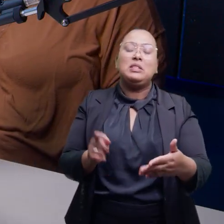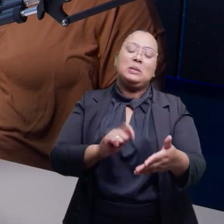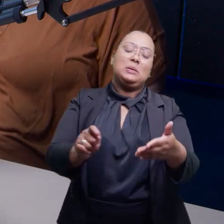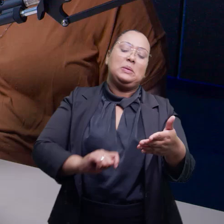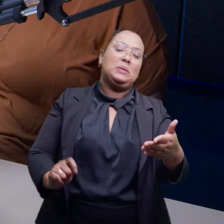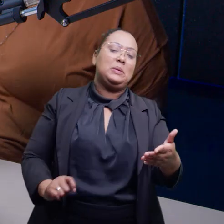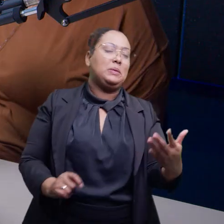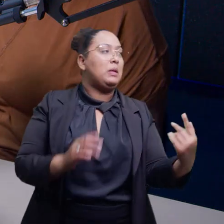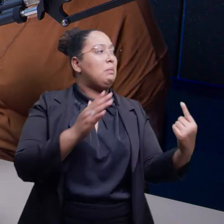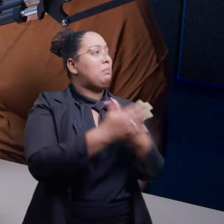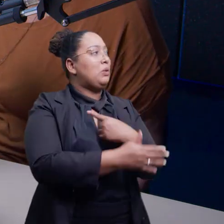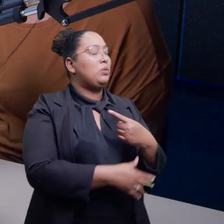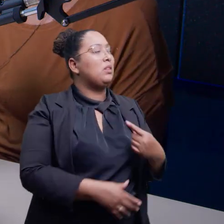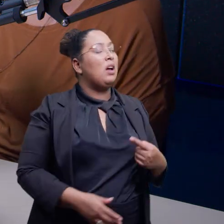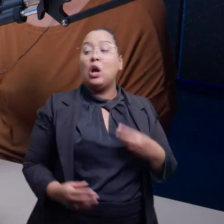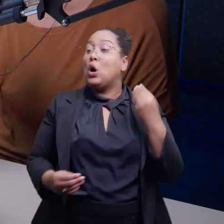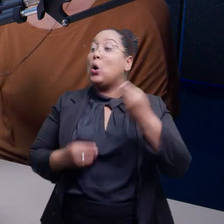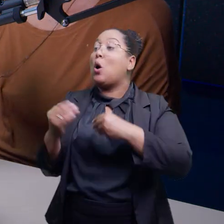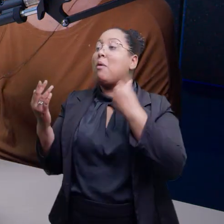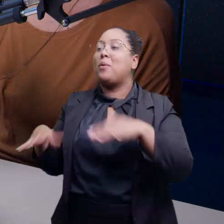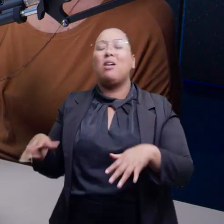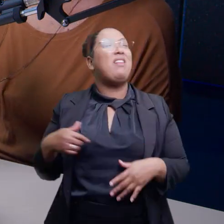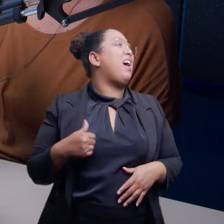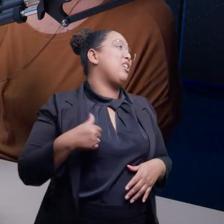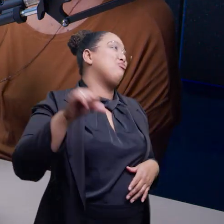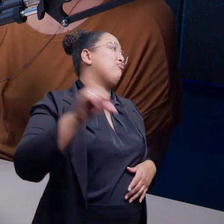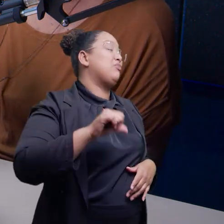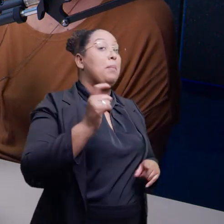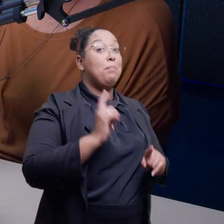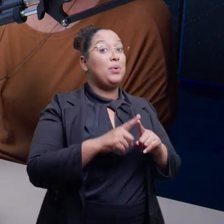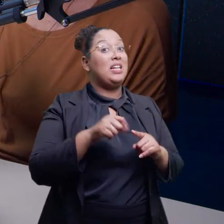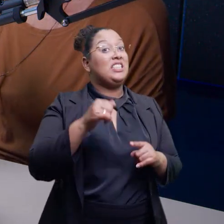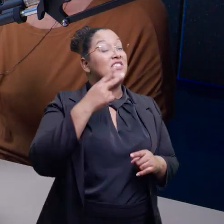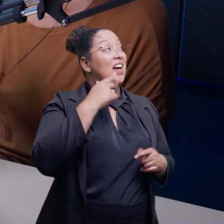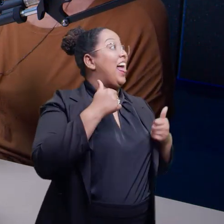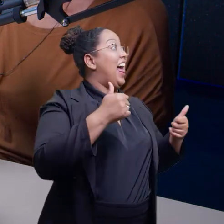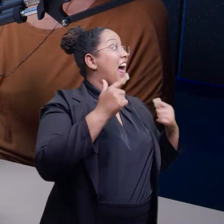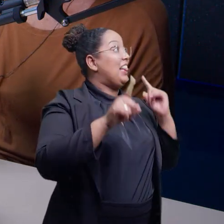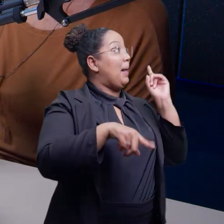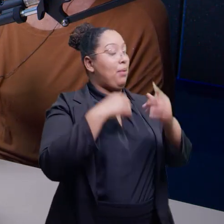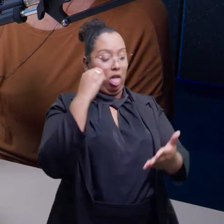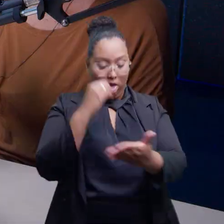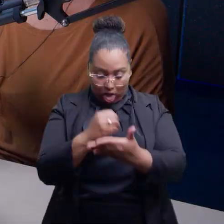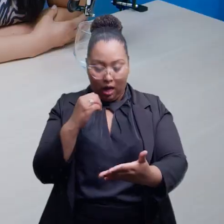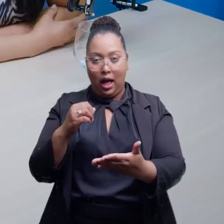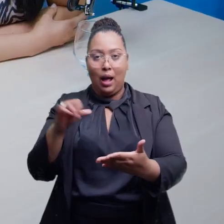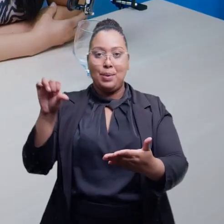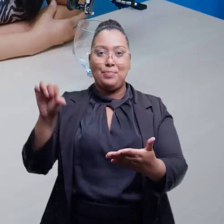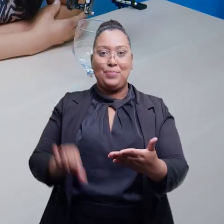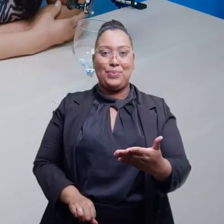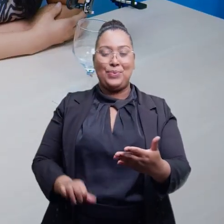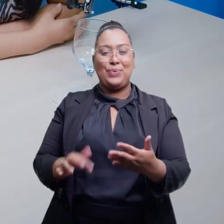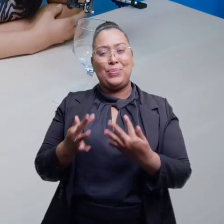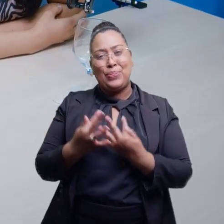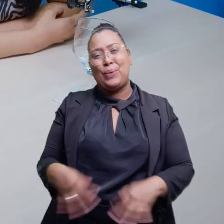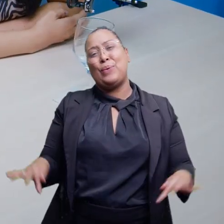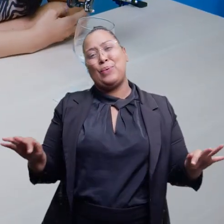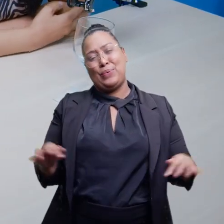expectativa de que pode ser bom. Sonho, né? Um sonho que não se realiza é muito dolorido. Sim. Isso me marcou bastante.